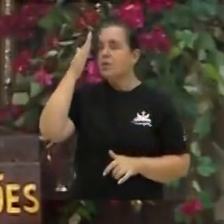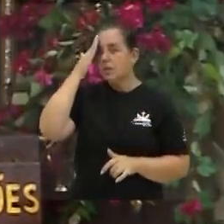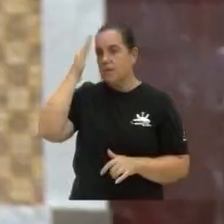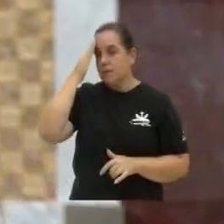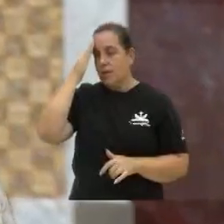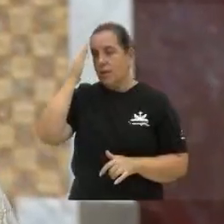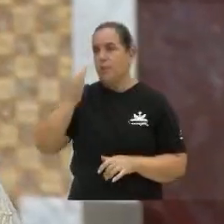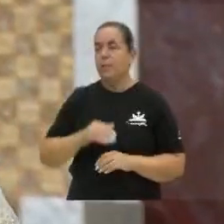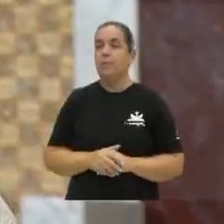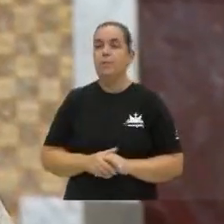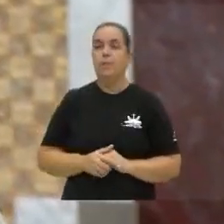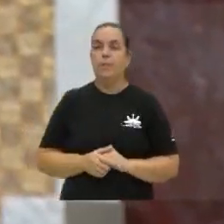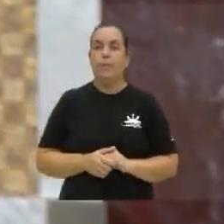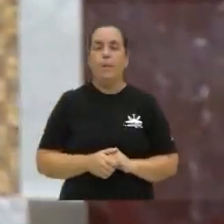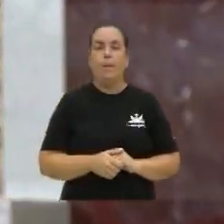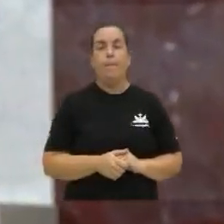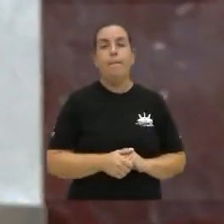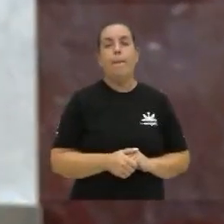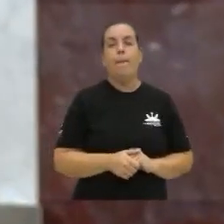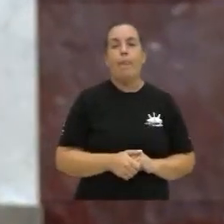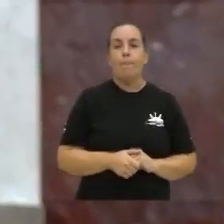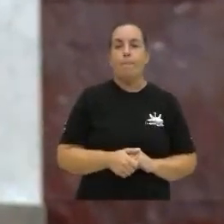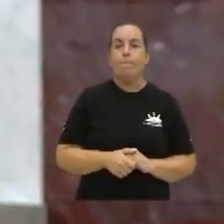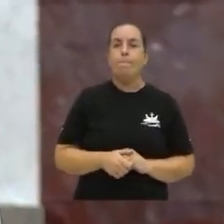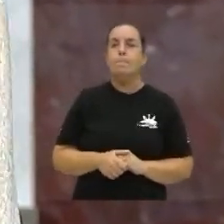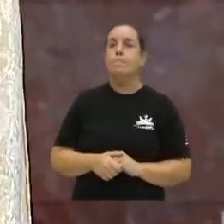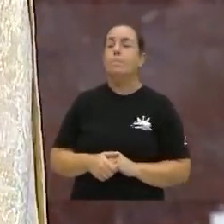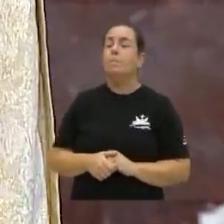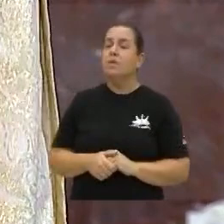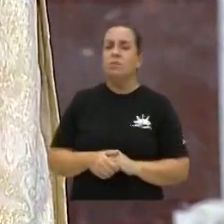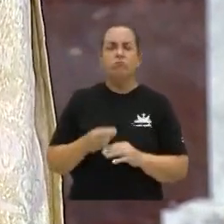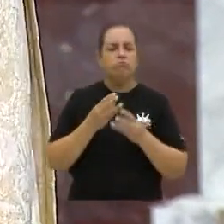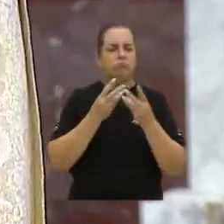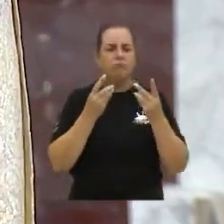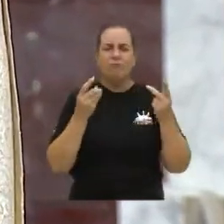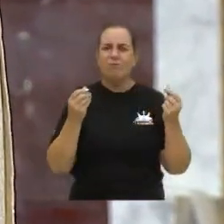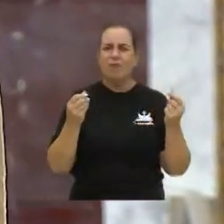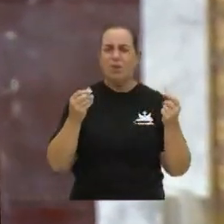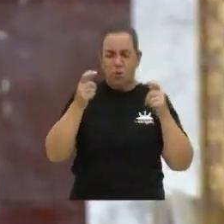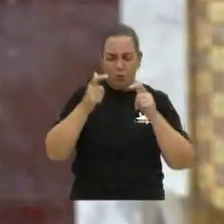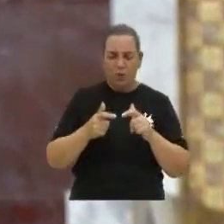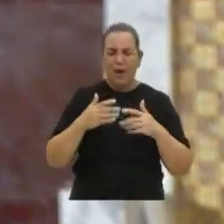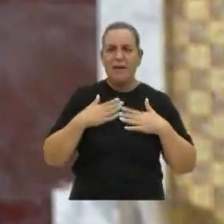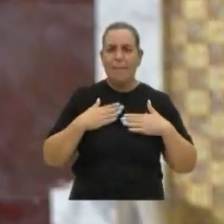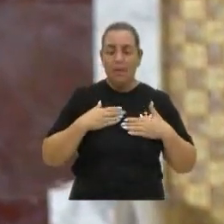no mais podre da minha vida, no mais frágil da minha existência,